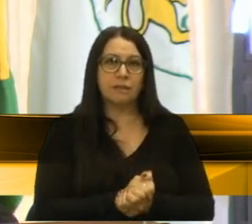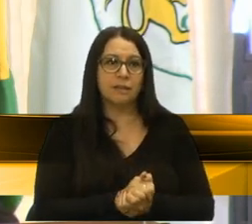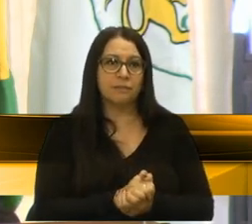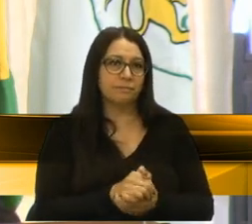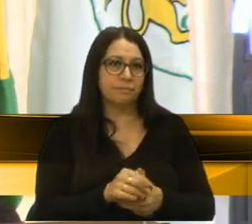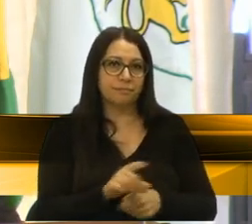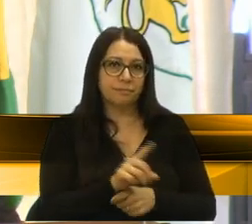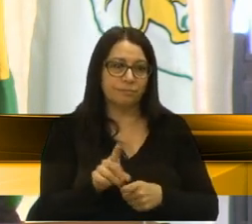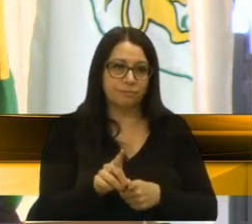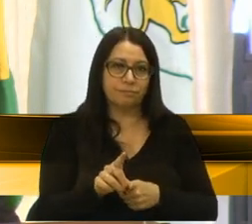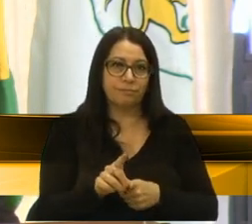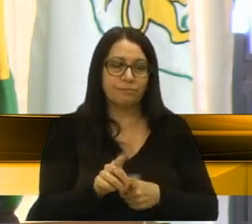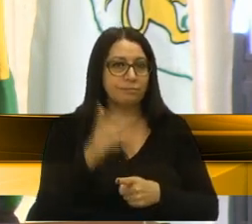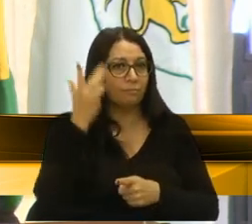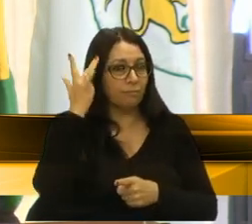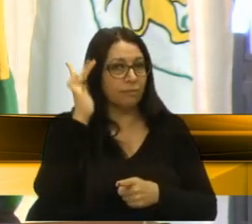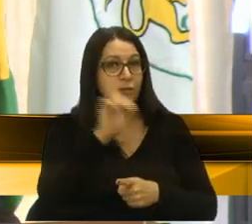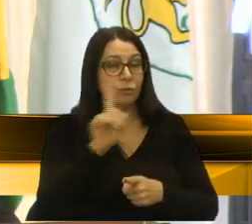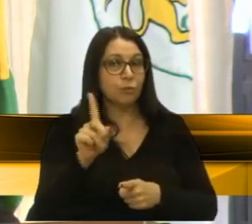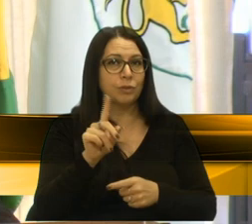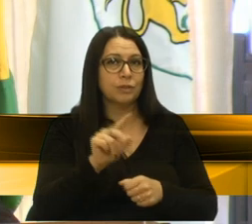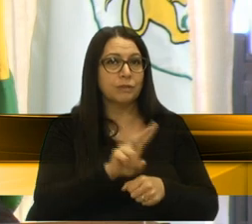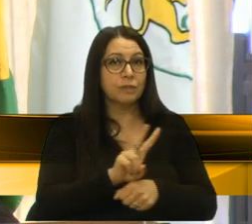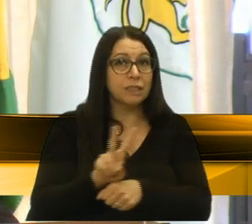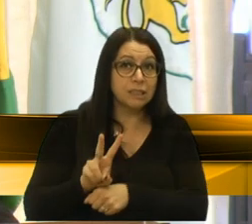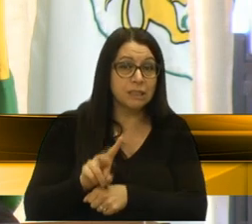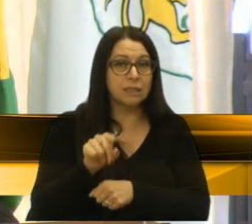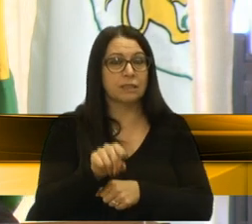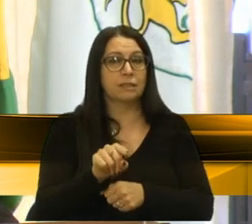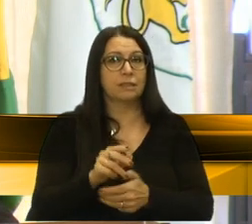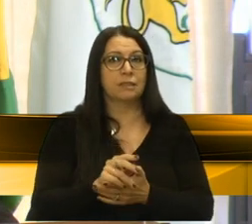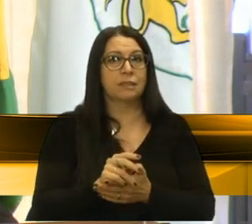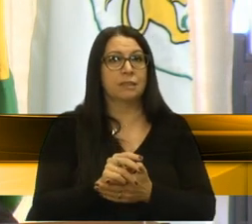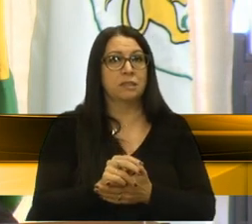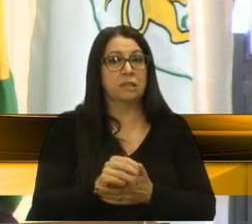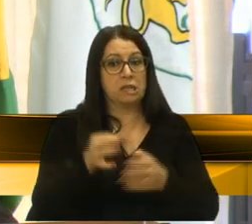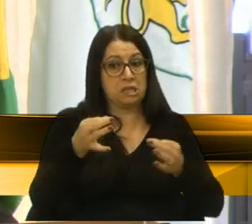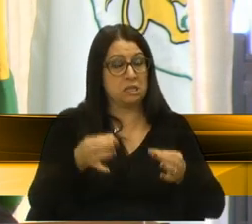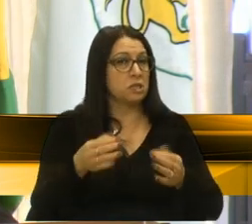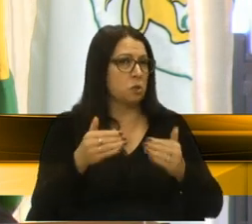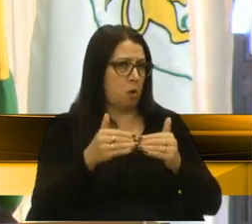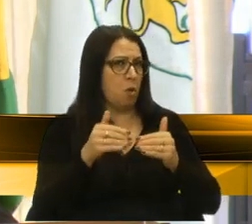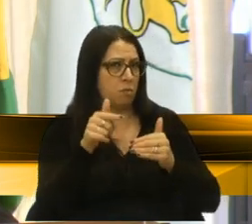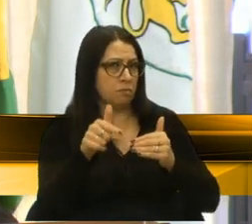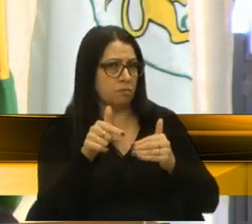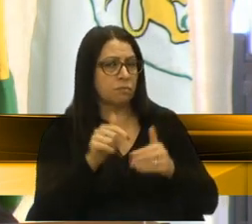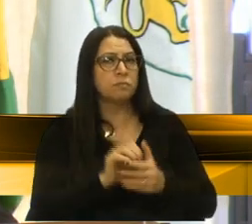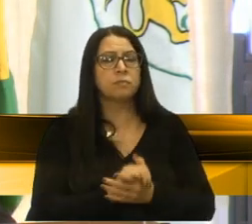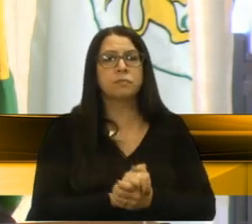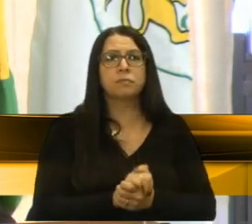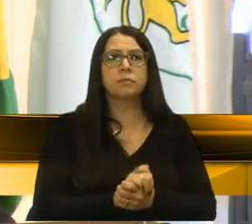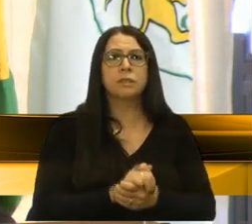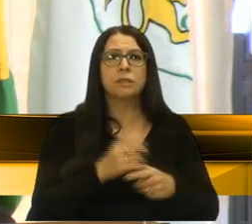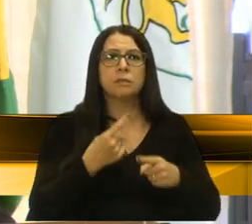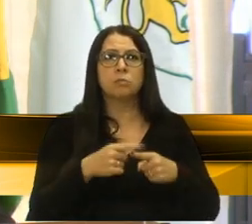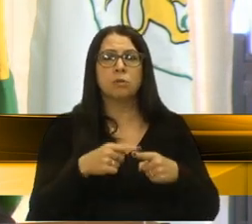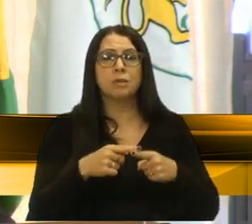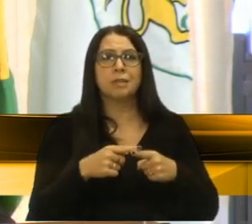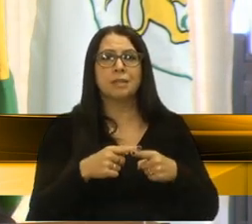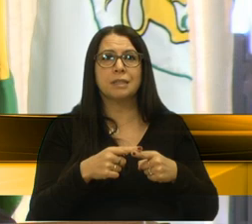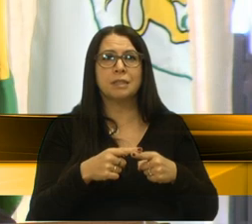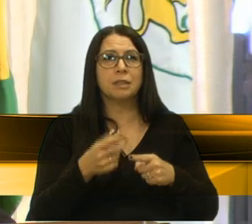Eu não sei se a fiscalização está conivente nisso aí, porque pelo menos